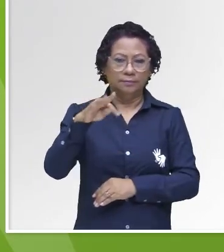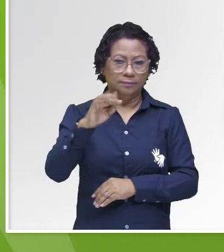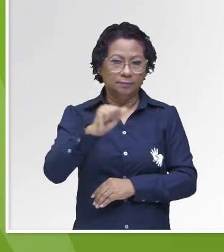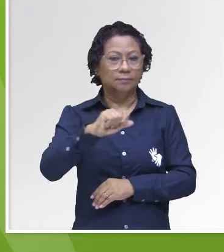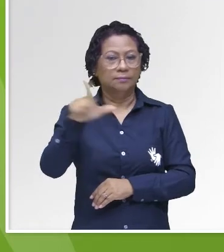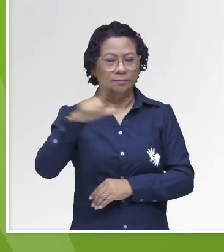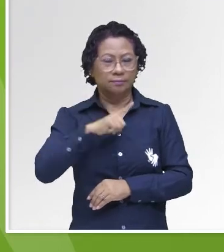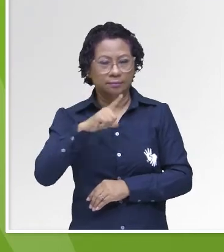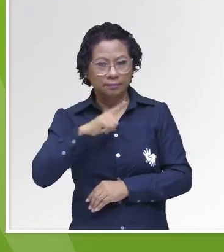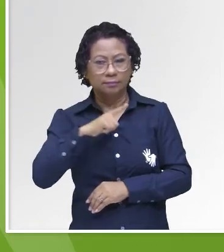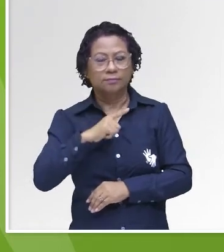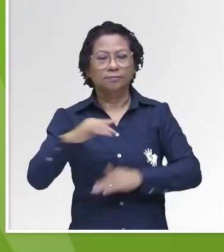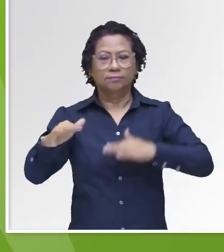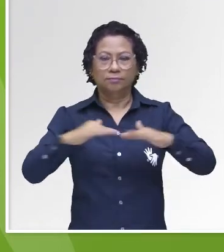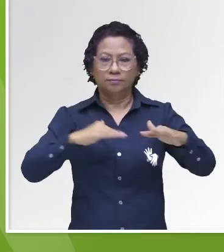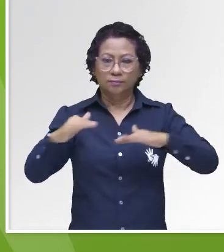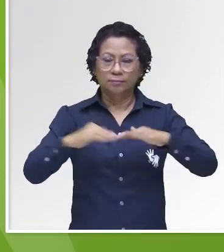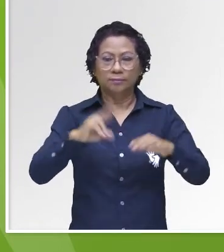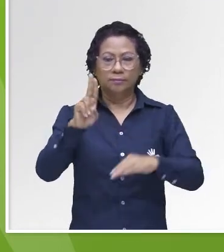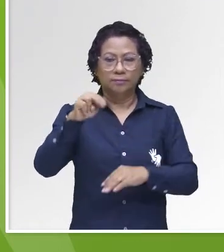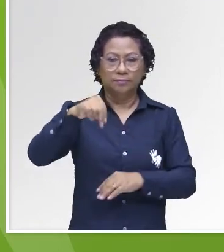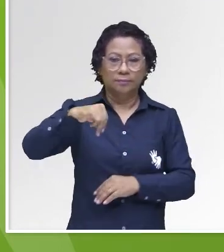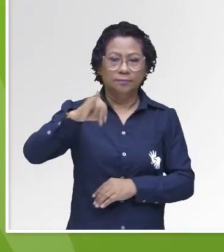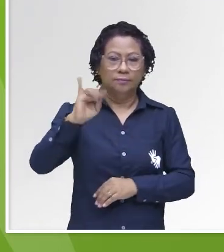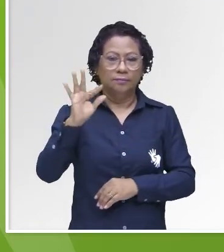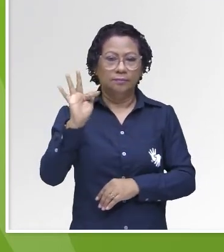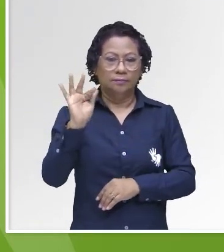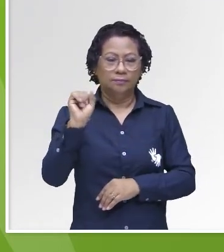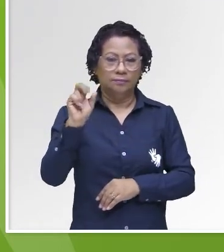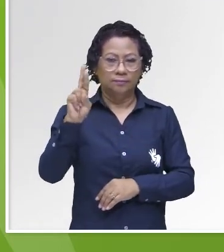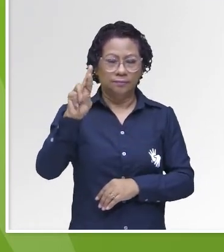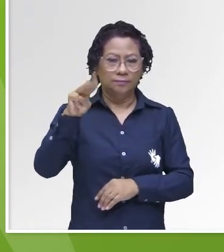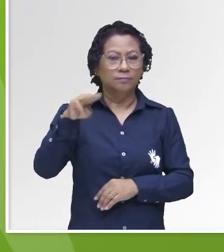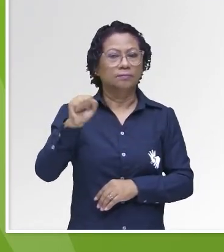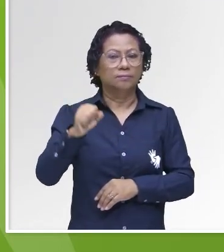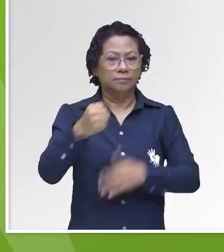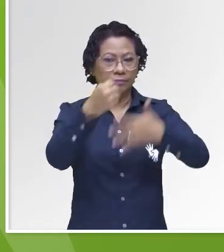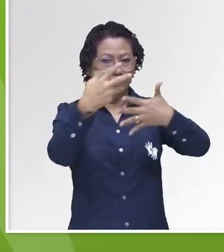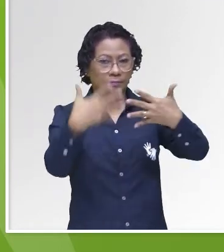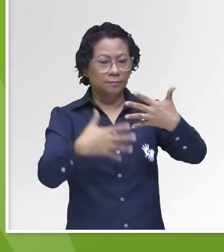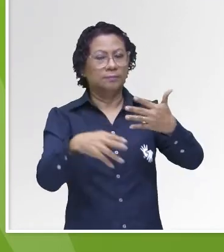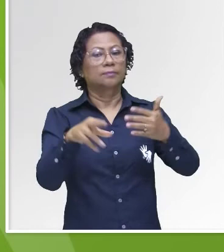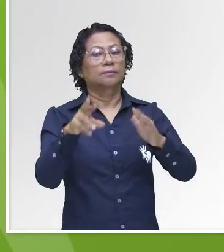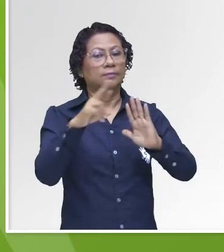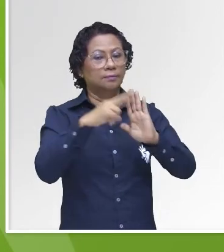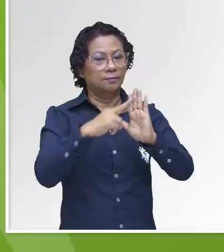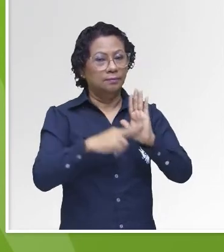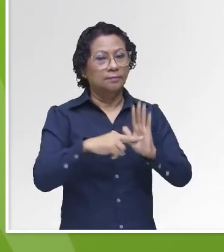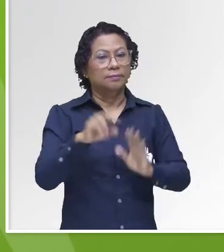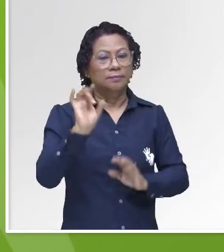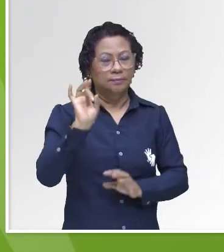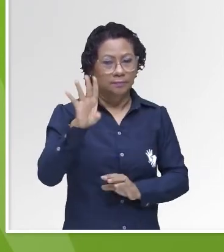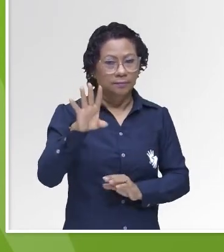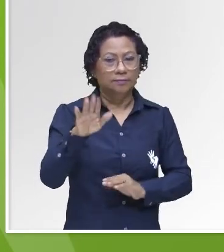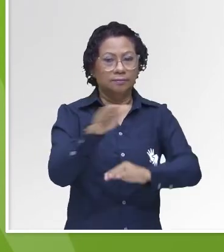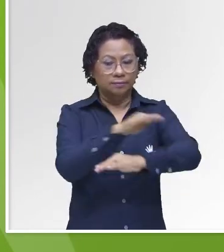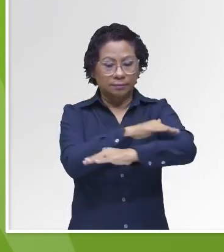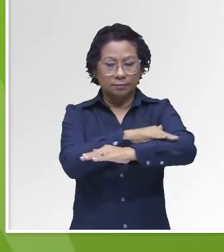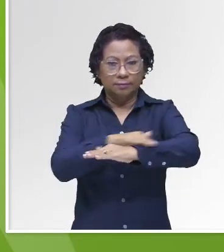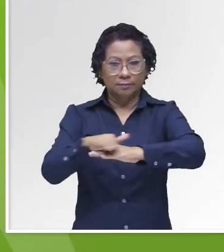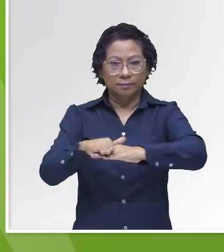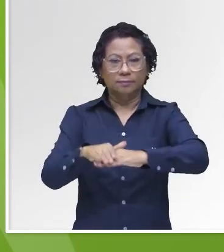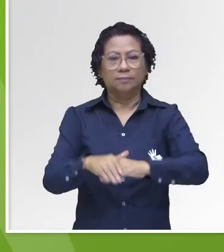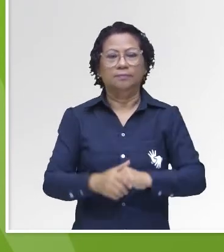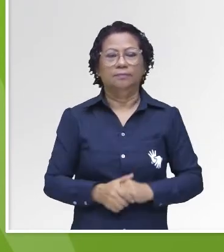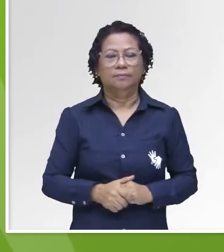uniforme. Então isso daqui só vale na horizontal, tá certo? Na horizontal.